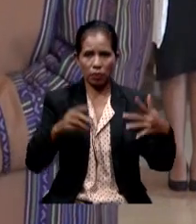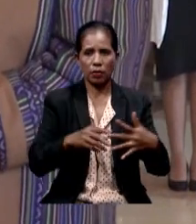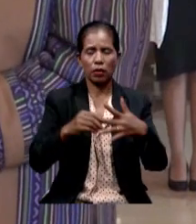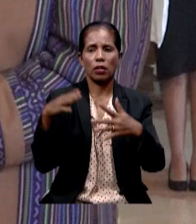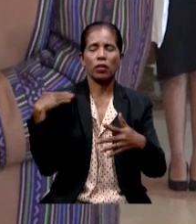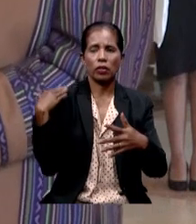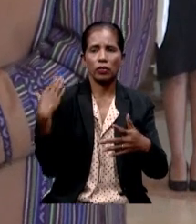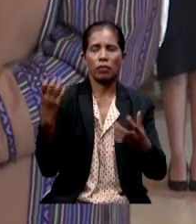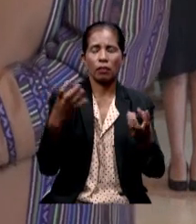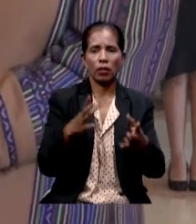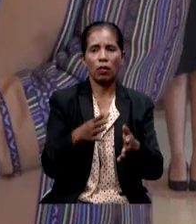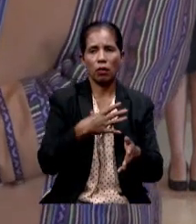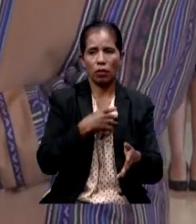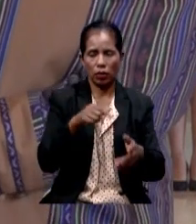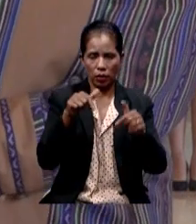gosta e da né?